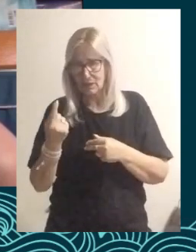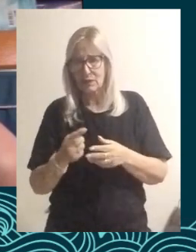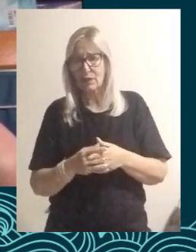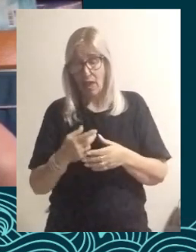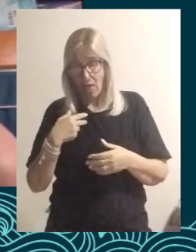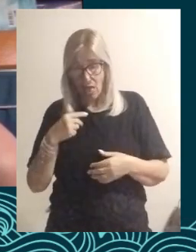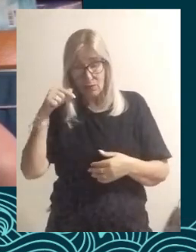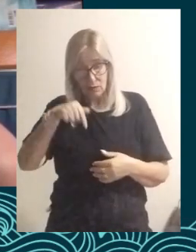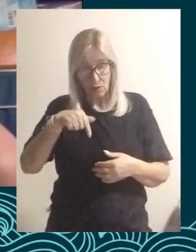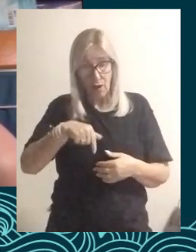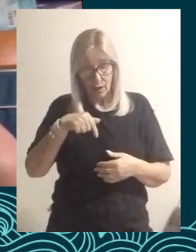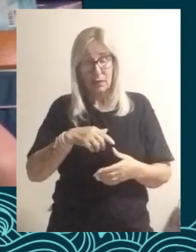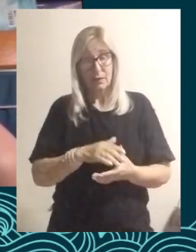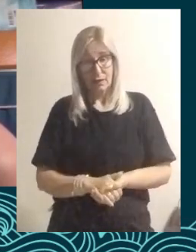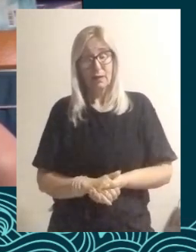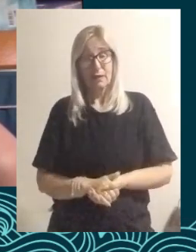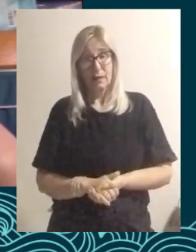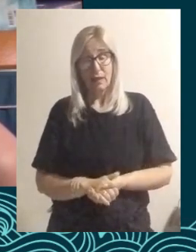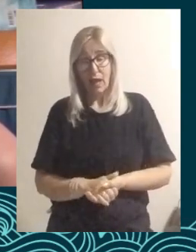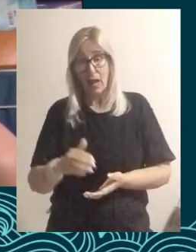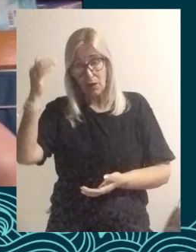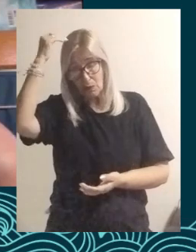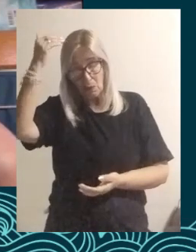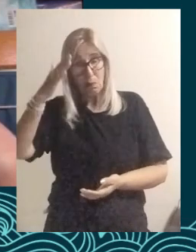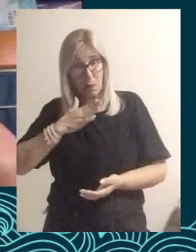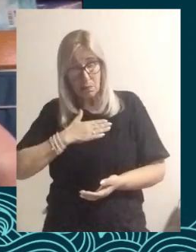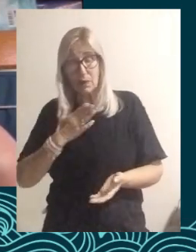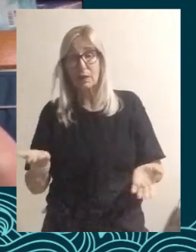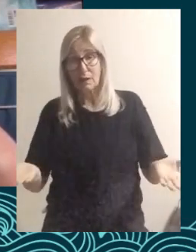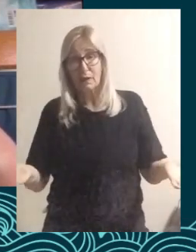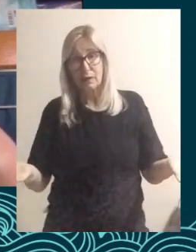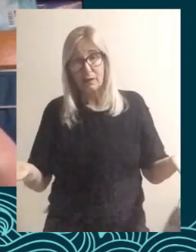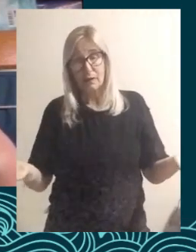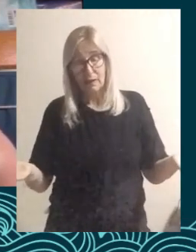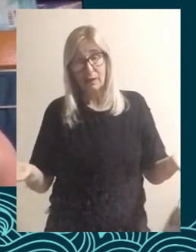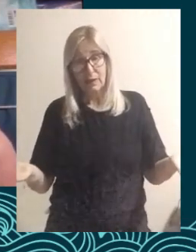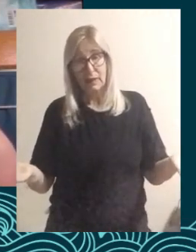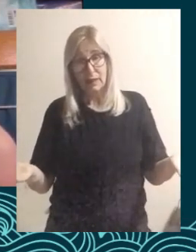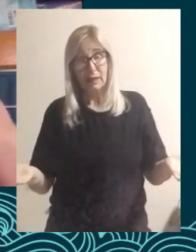sozinho, eu que me coloquei aqui, né, aí é tudo culpa minha,